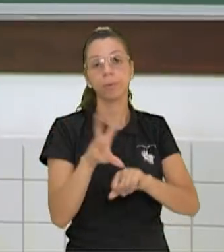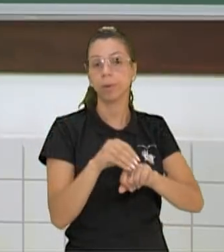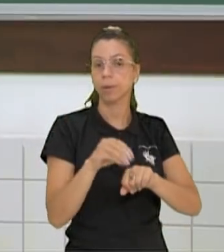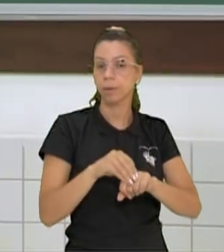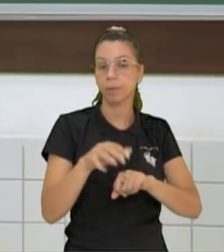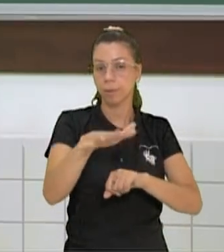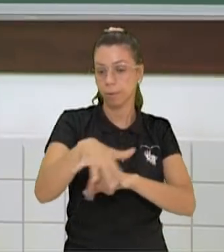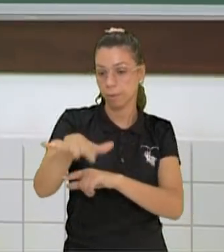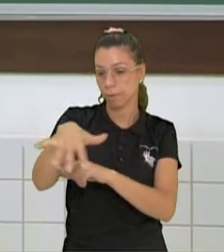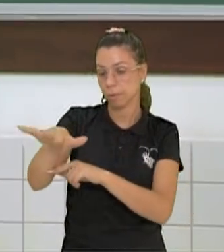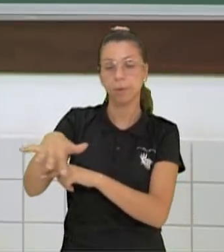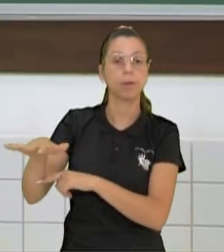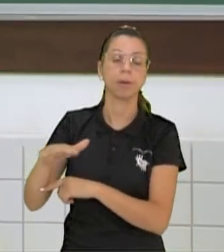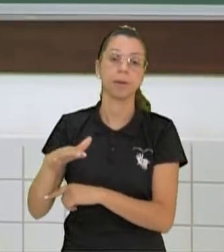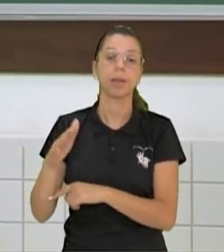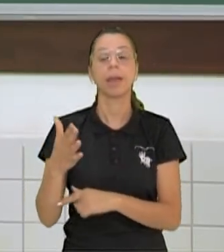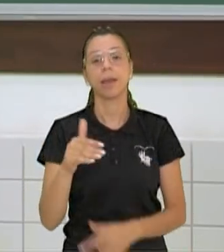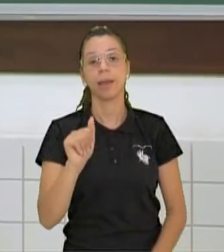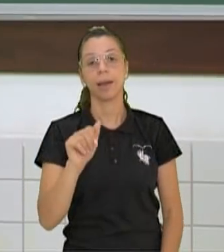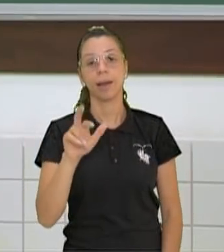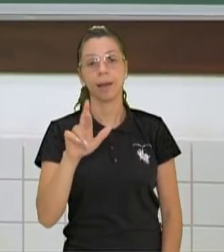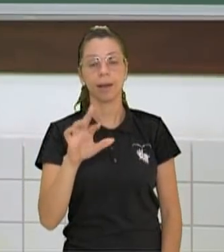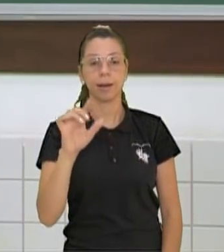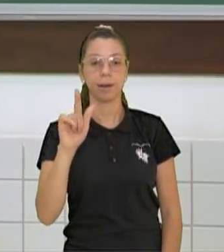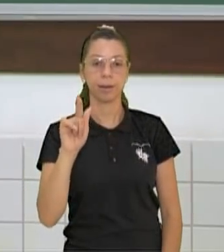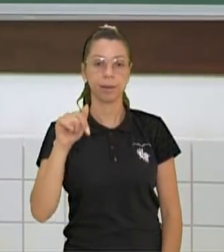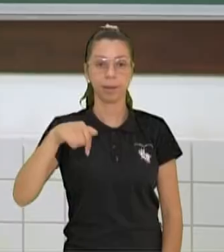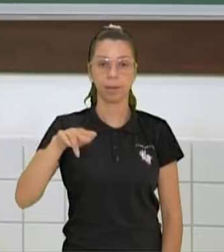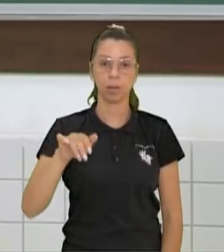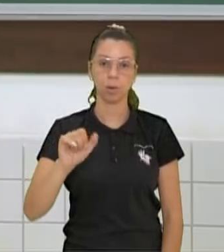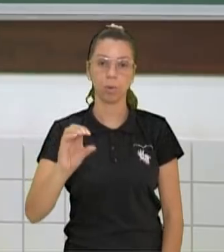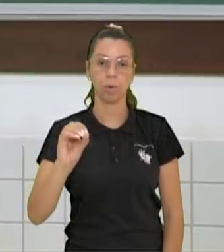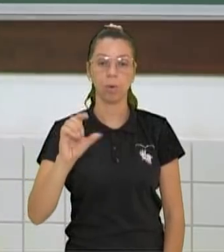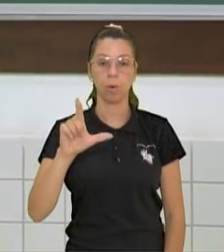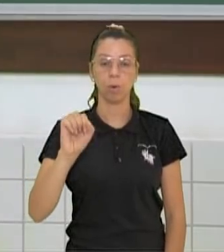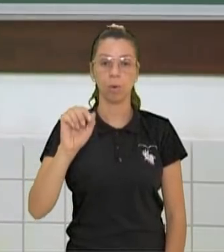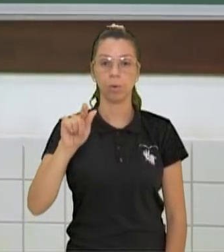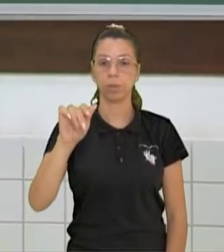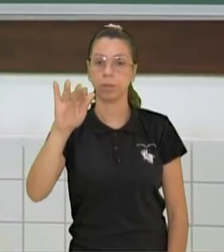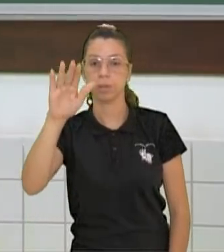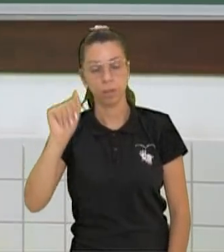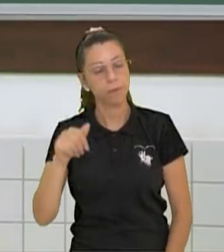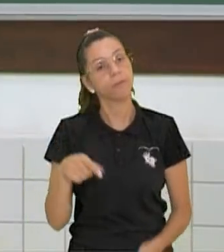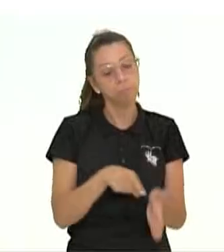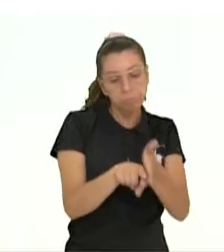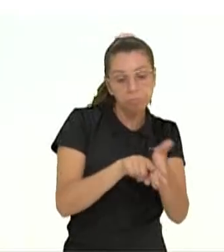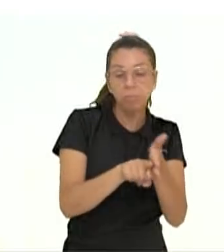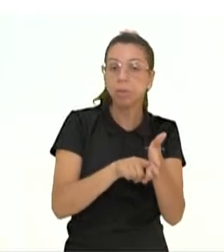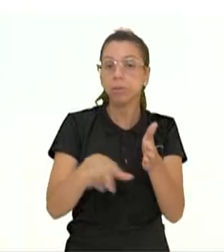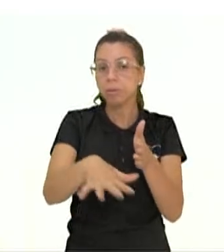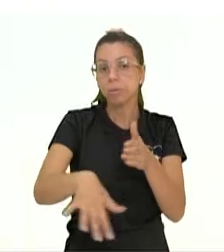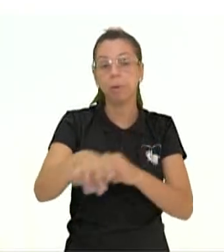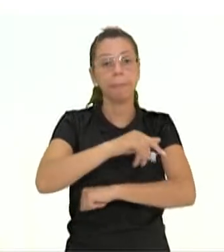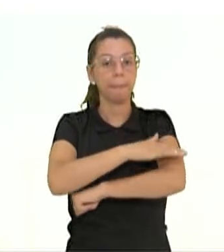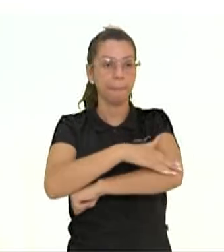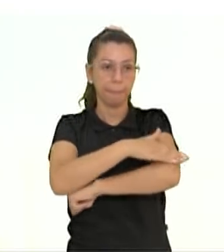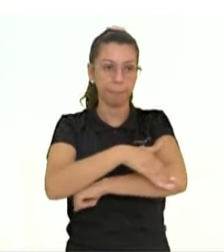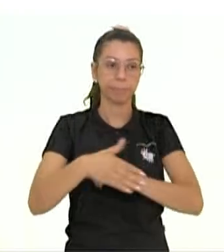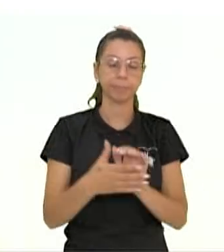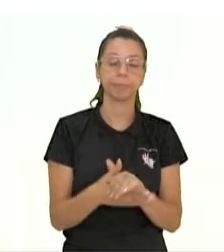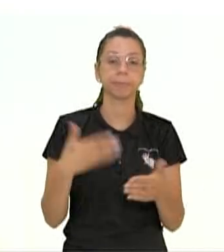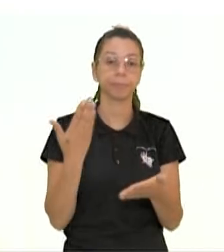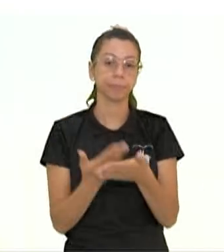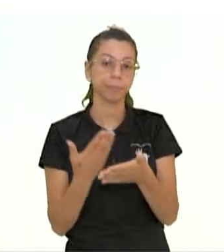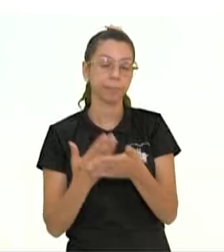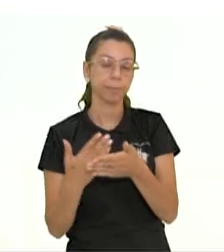conhecimento, no caso a arqueologia, fazendo esse estudo na Praça Tiradentes. Bom, as imagens anteriores demonstram o que a história estuda: o